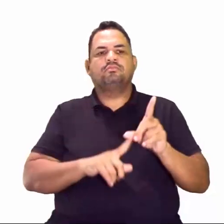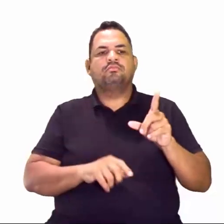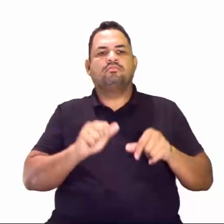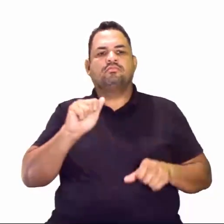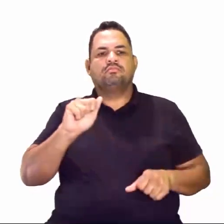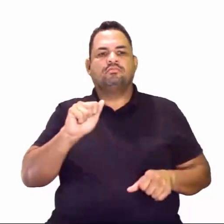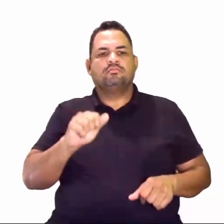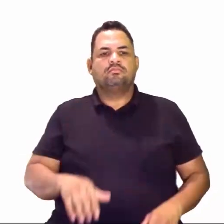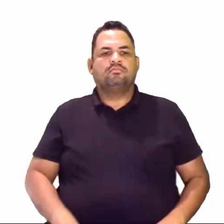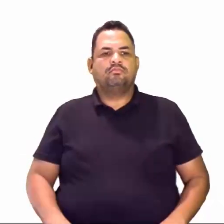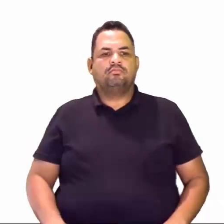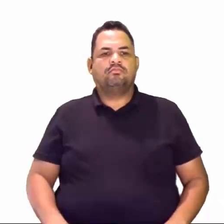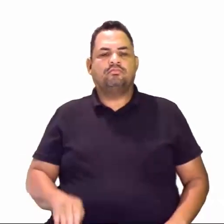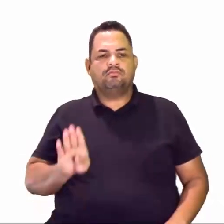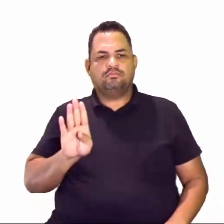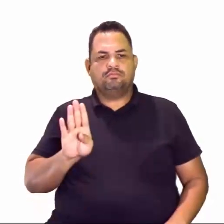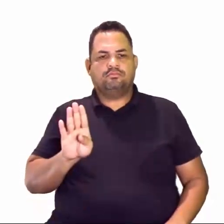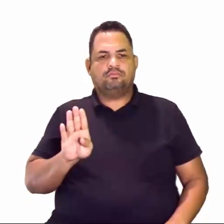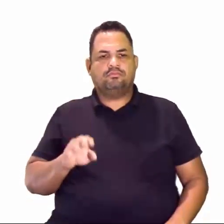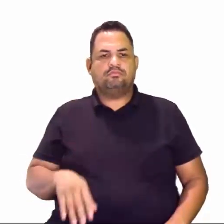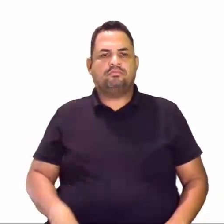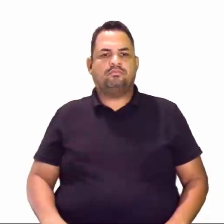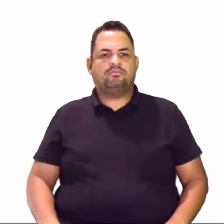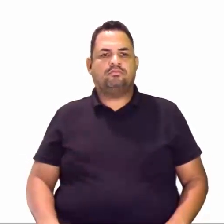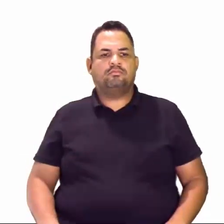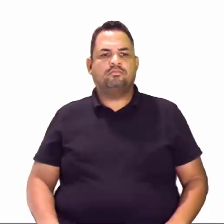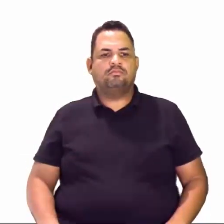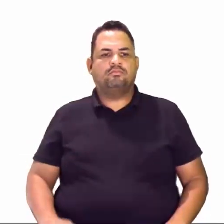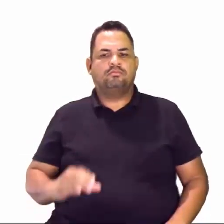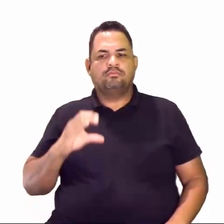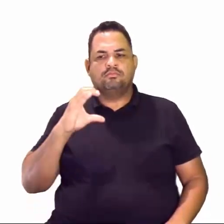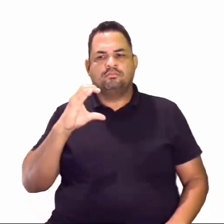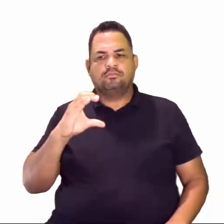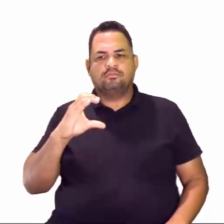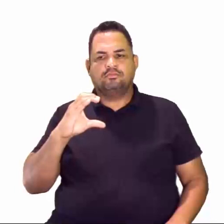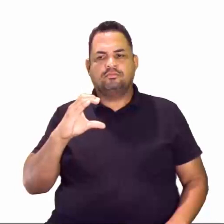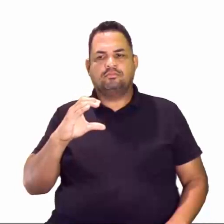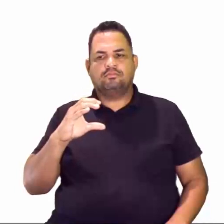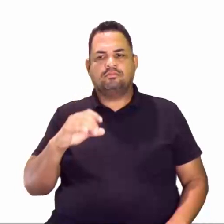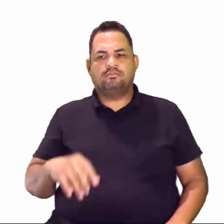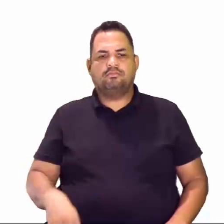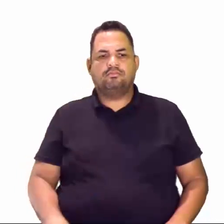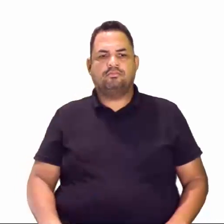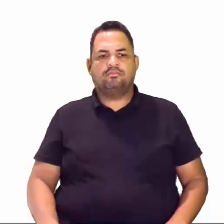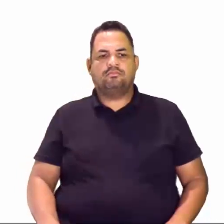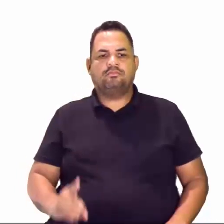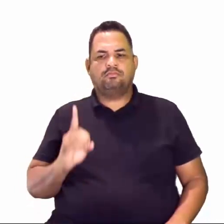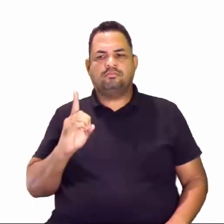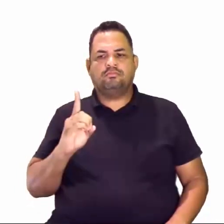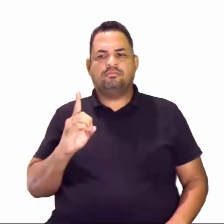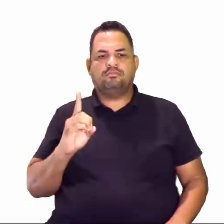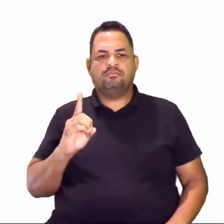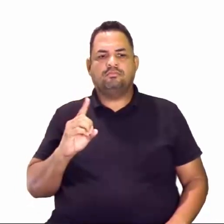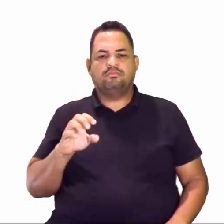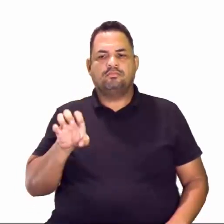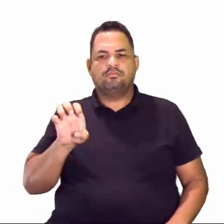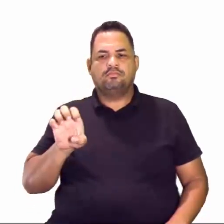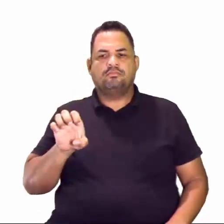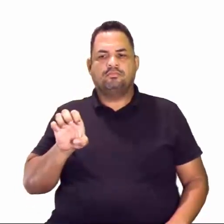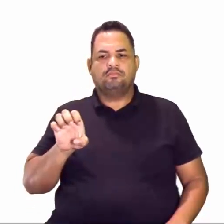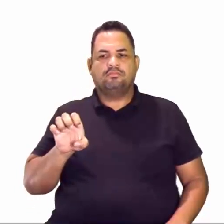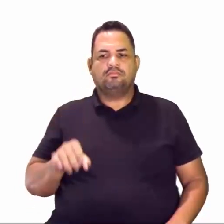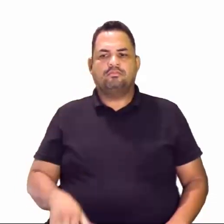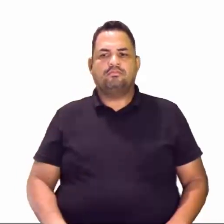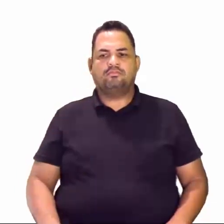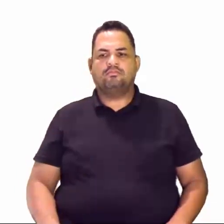A? Será que é a letra B? Será que é a letra C? A letra D?